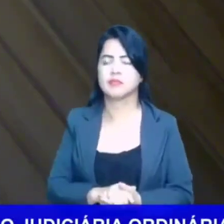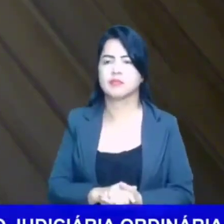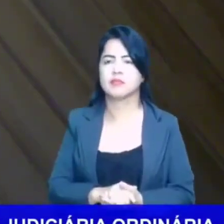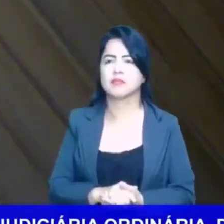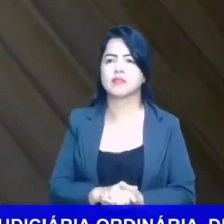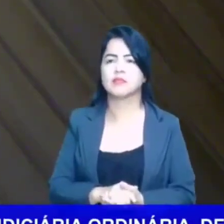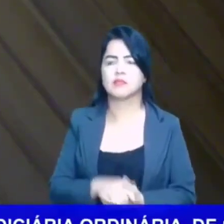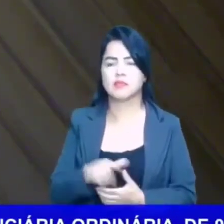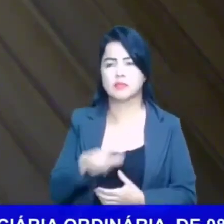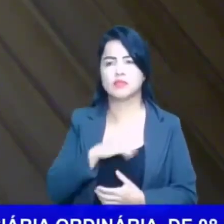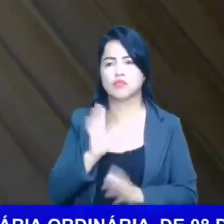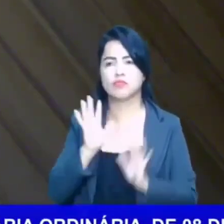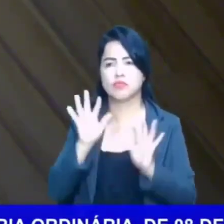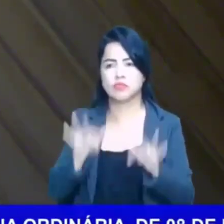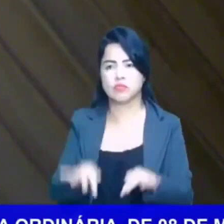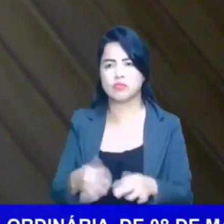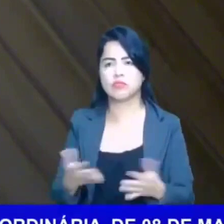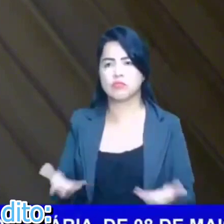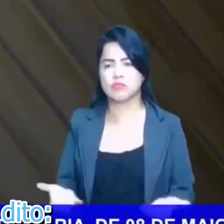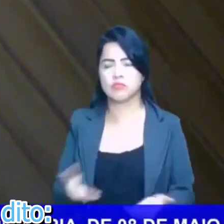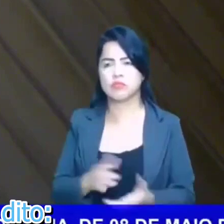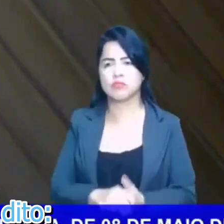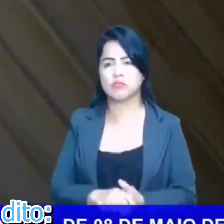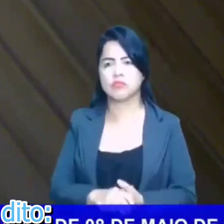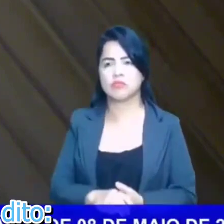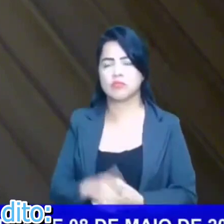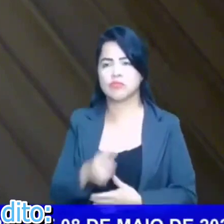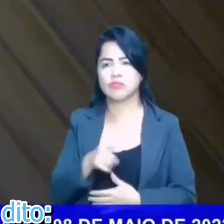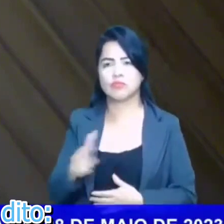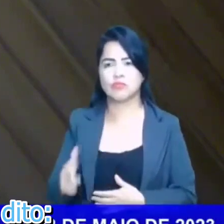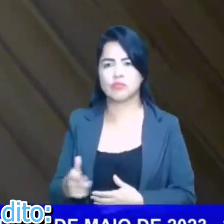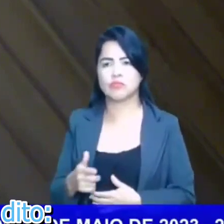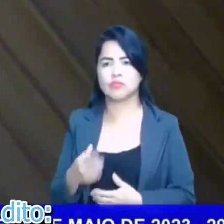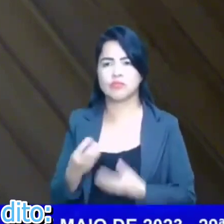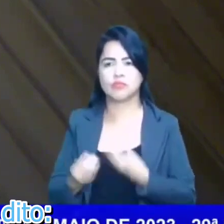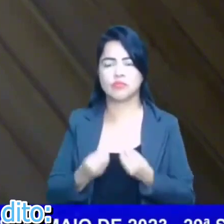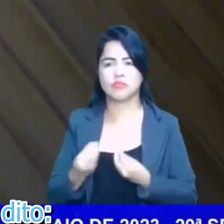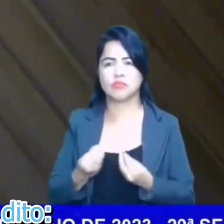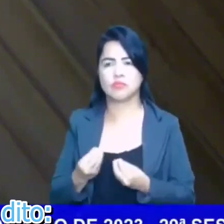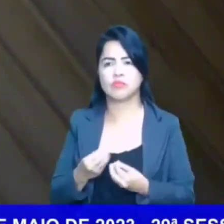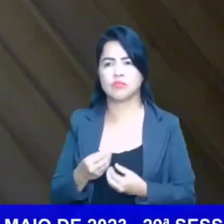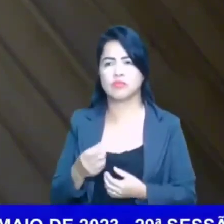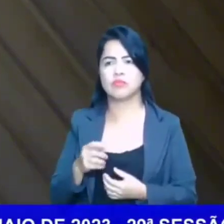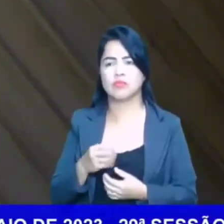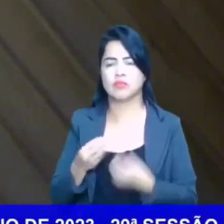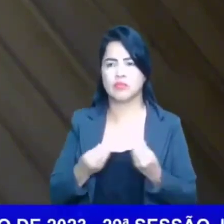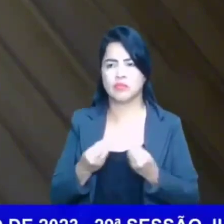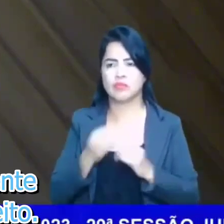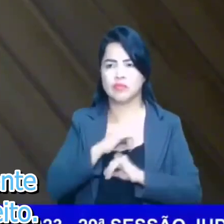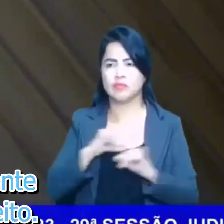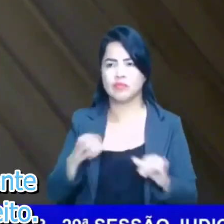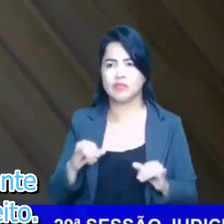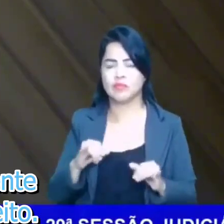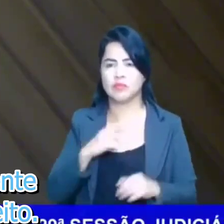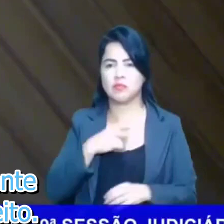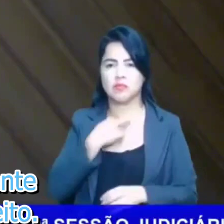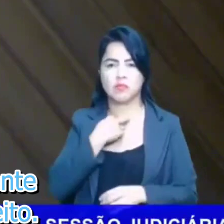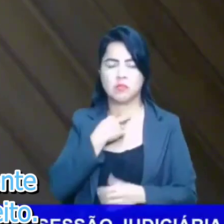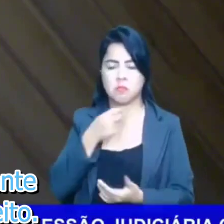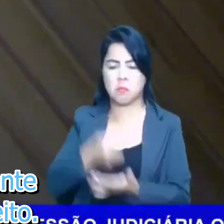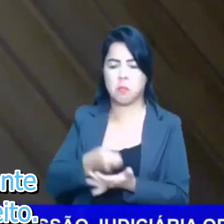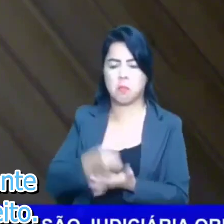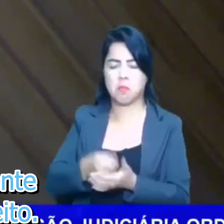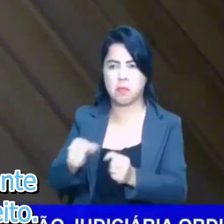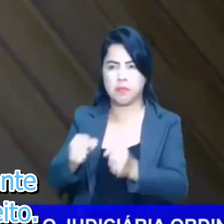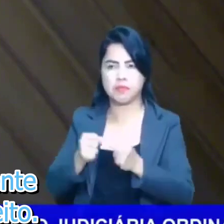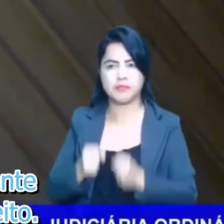Portanto, Excelência, já me encerrando, não há como configurar, por tudo que foi dito, abuso de poder,